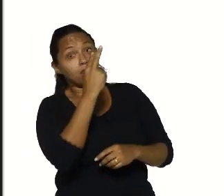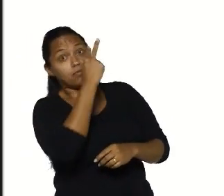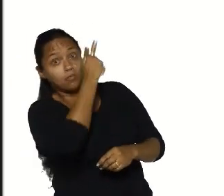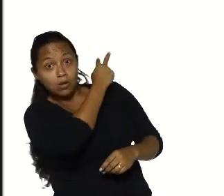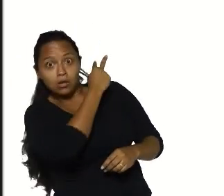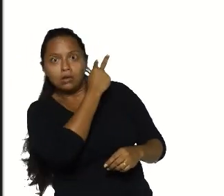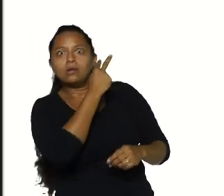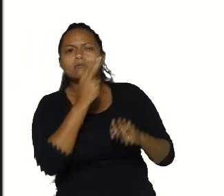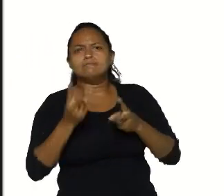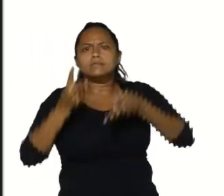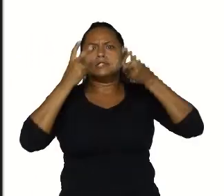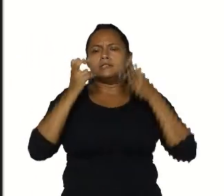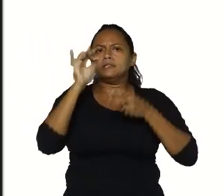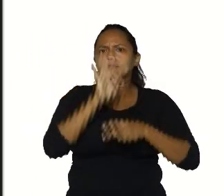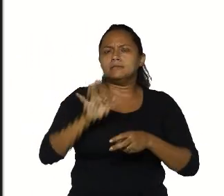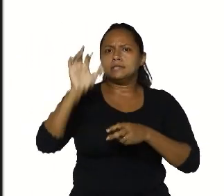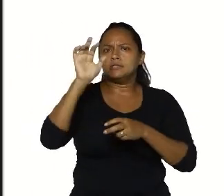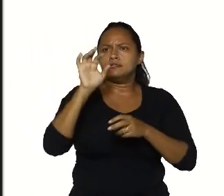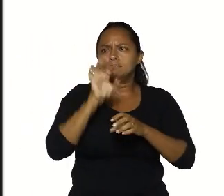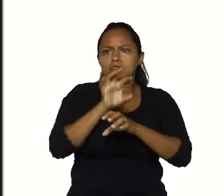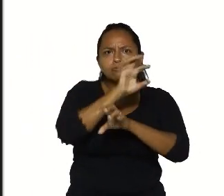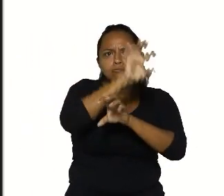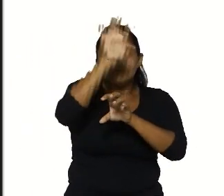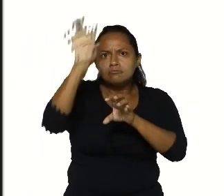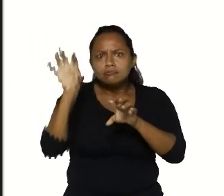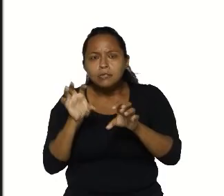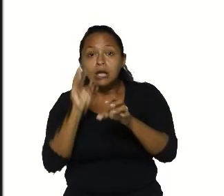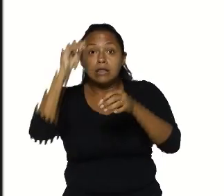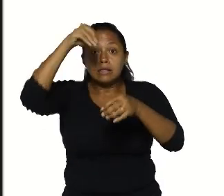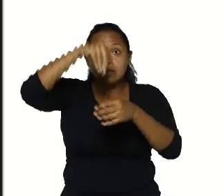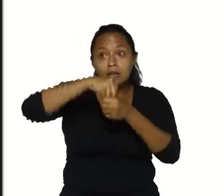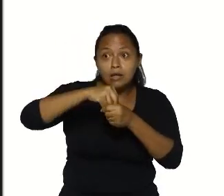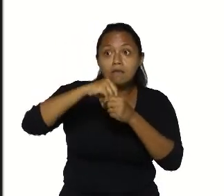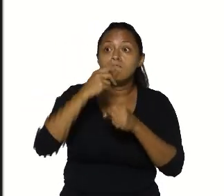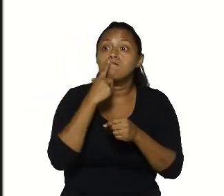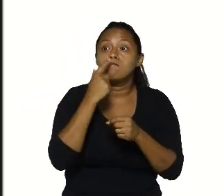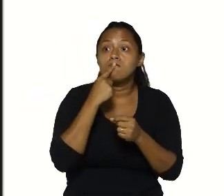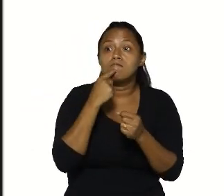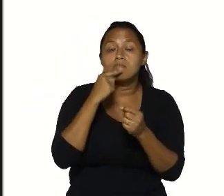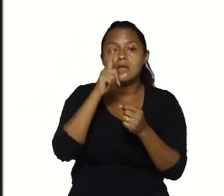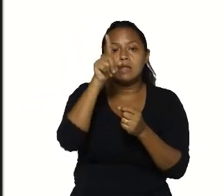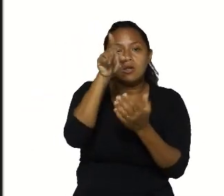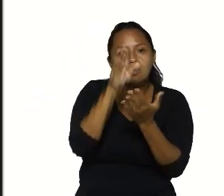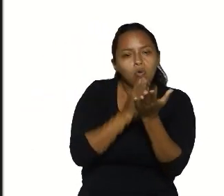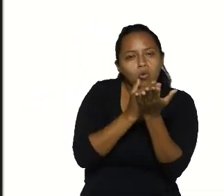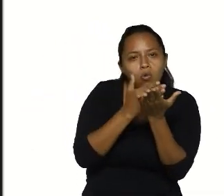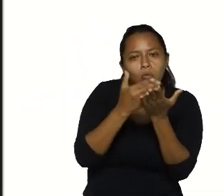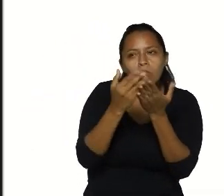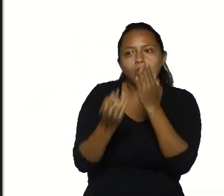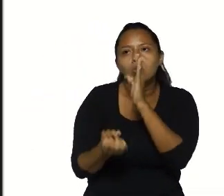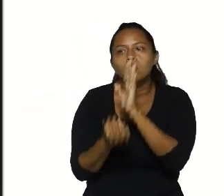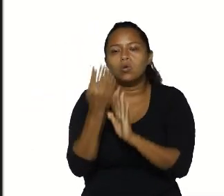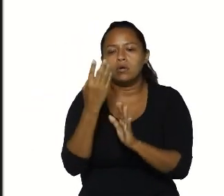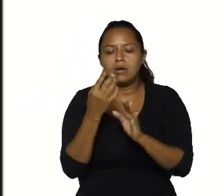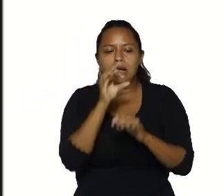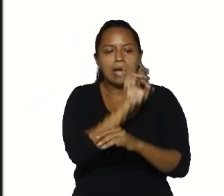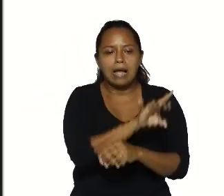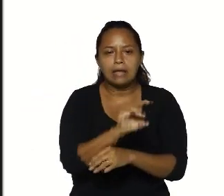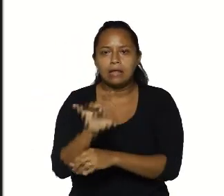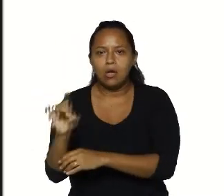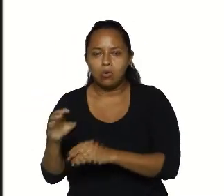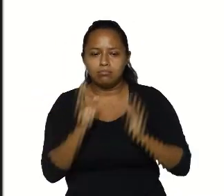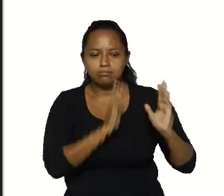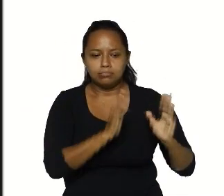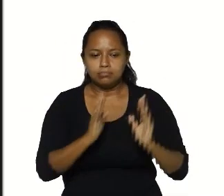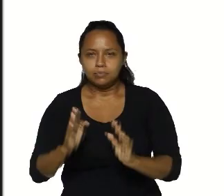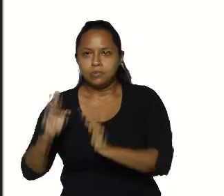observarem que a célula-mãe, que fica dentro da medula óssea vermelha, ela dará origem a essas células e